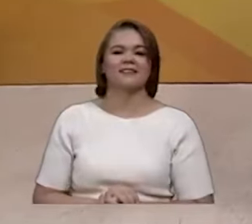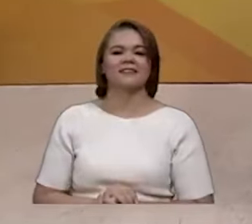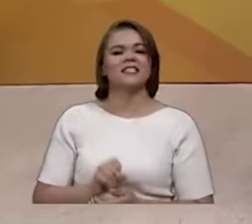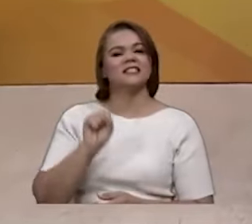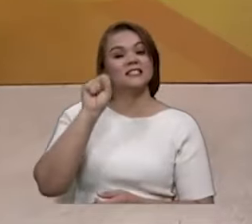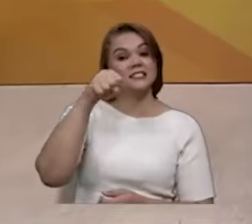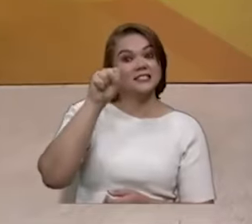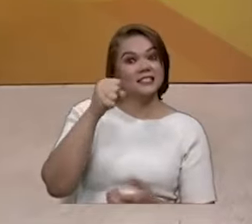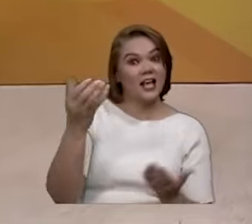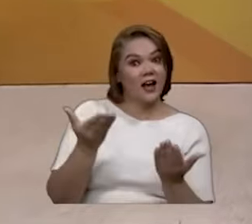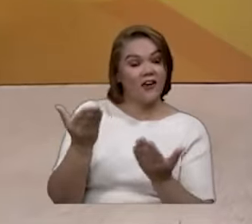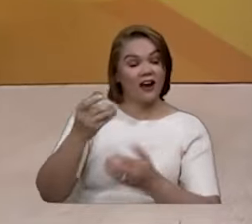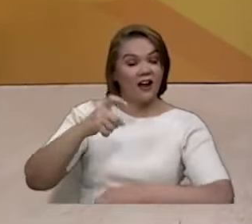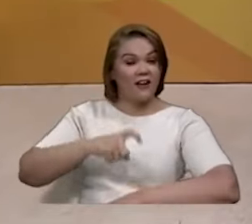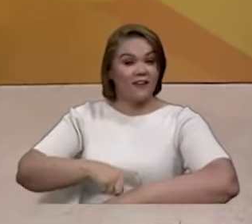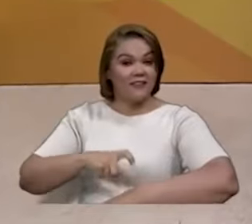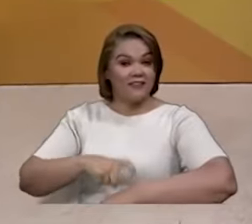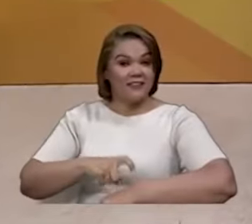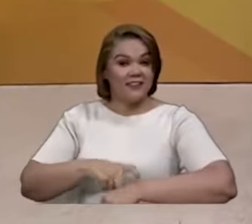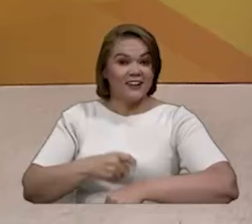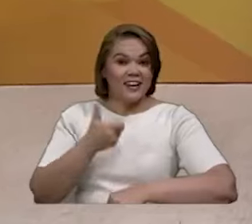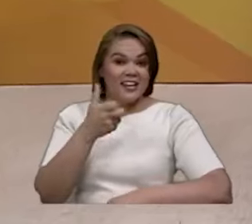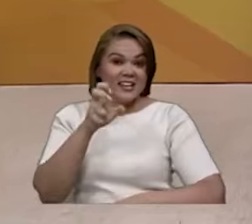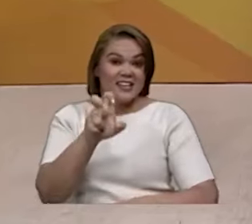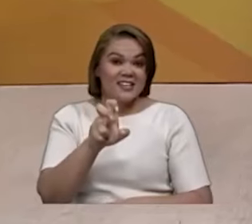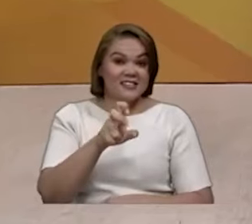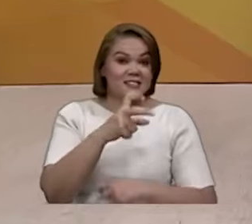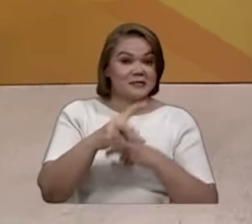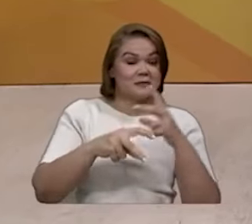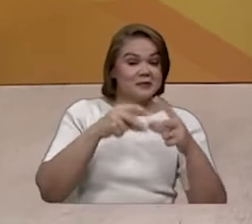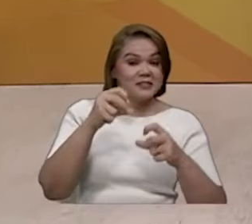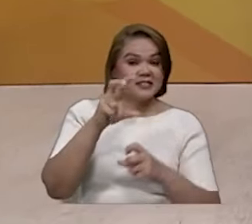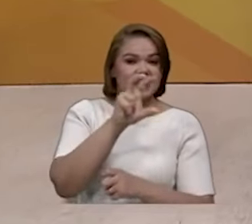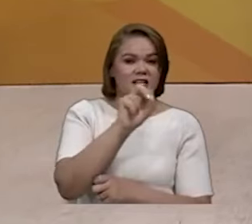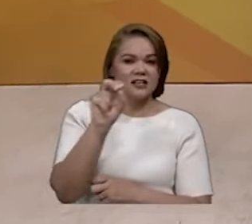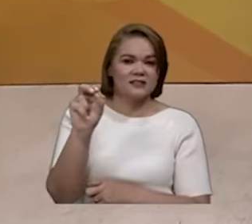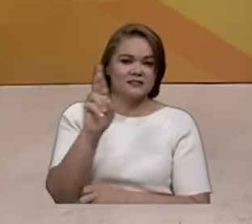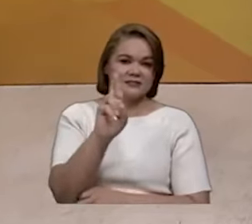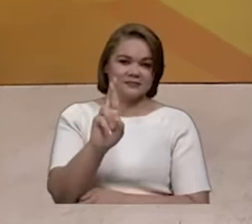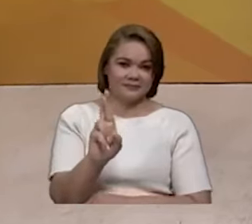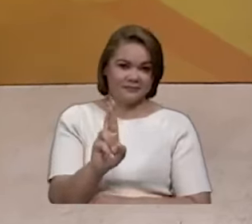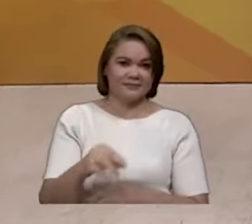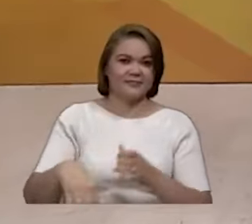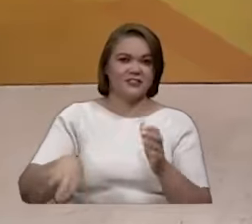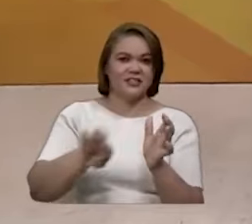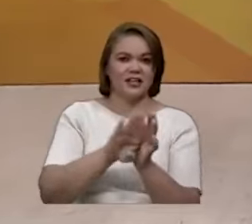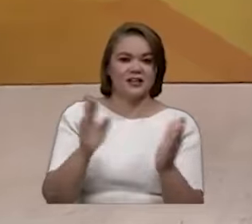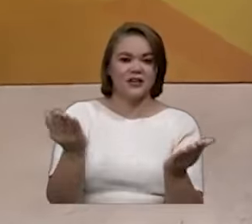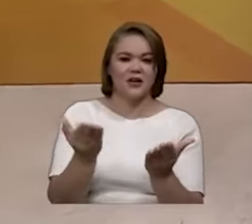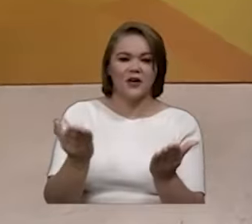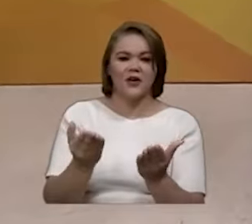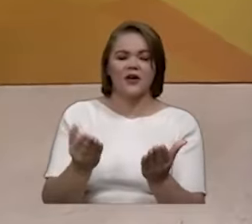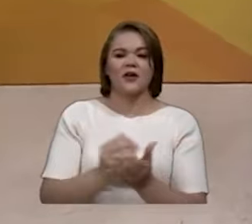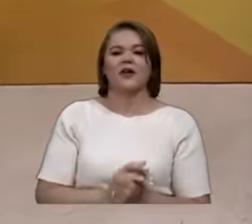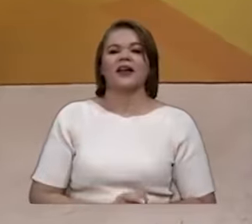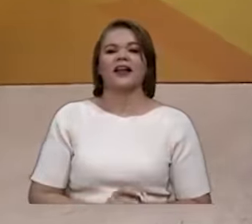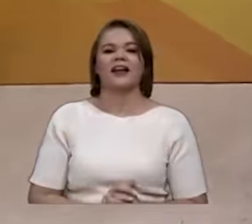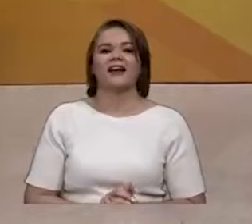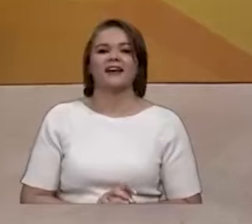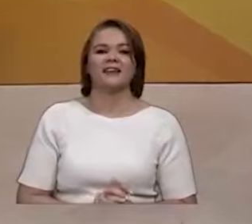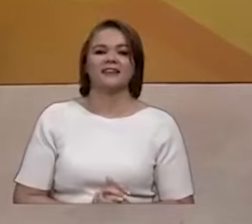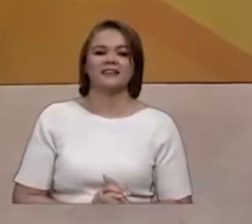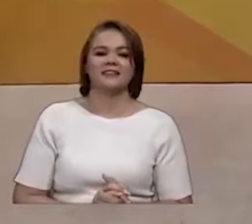A hora é agora. Tem 15 prêmios de R$500 chegando. Vinheta na tela,